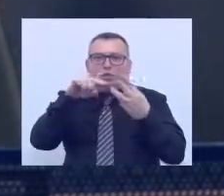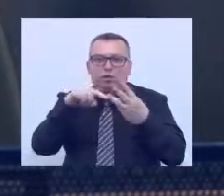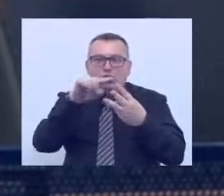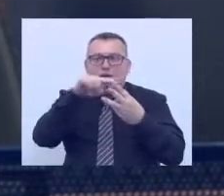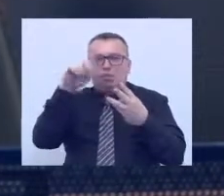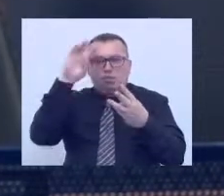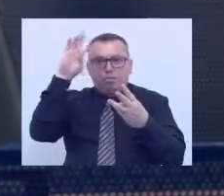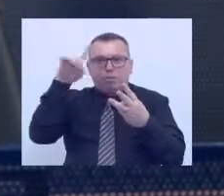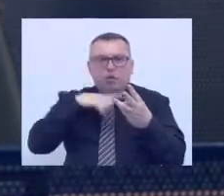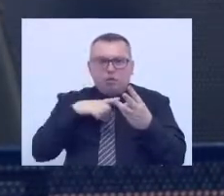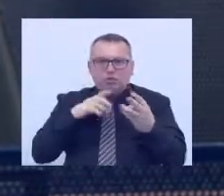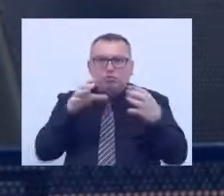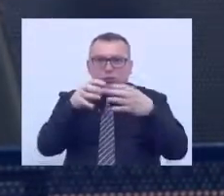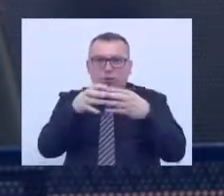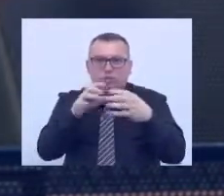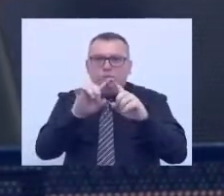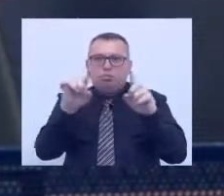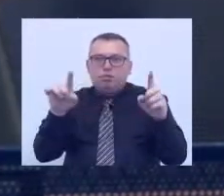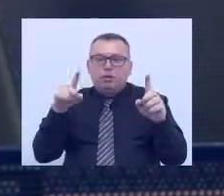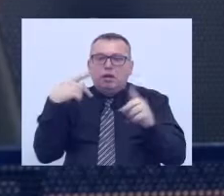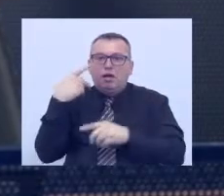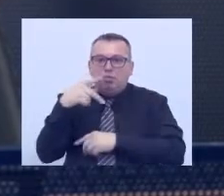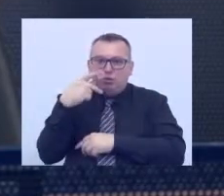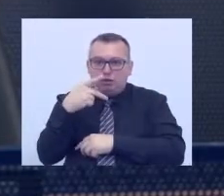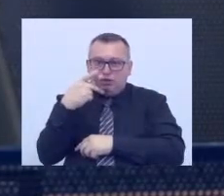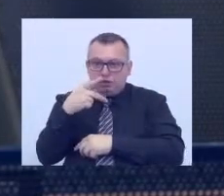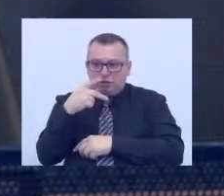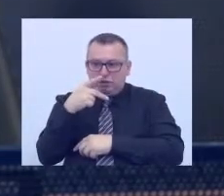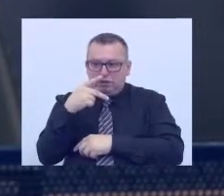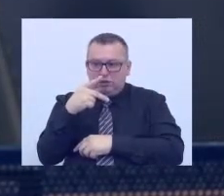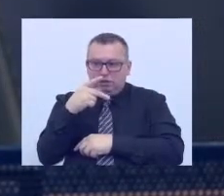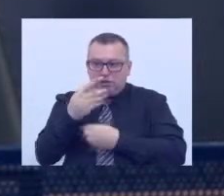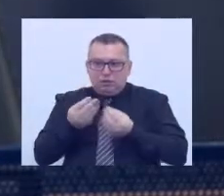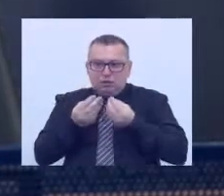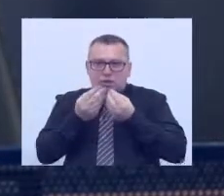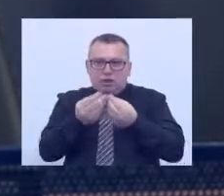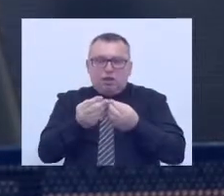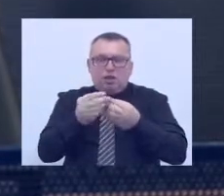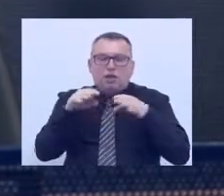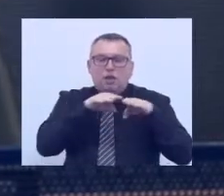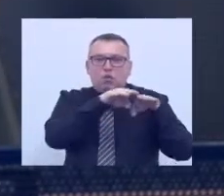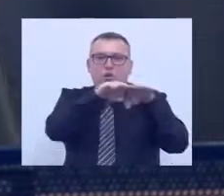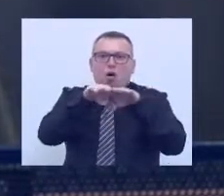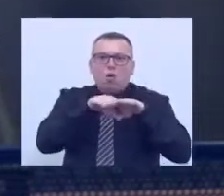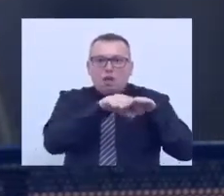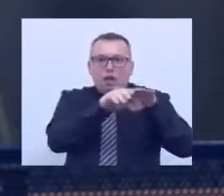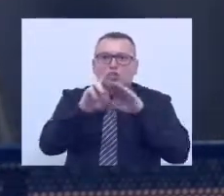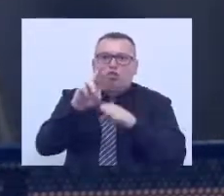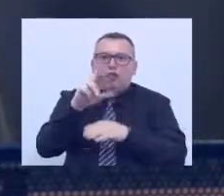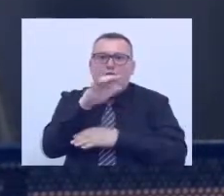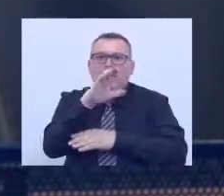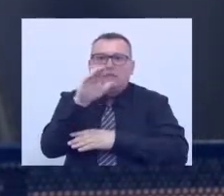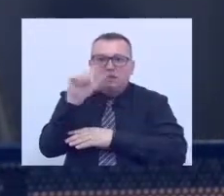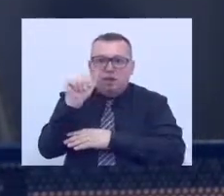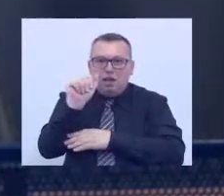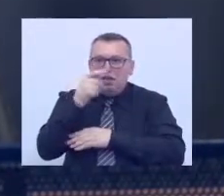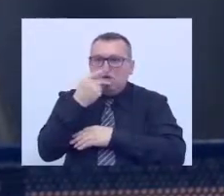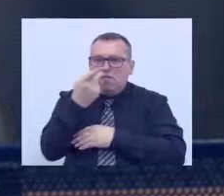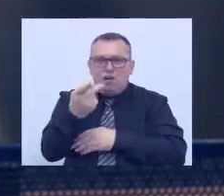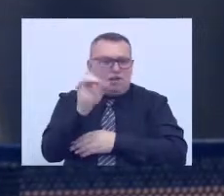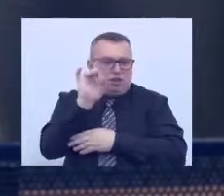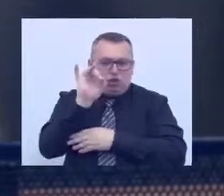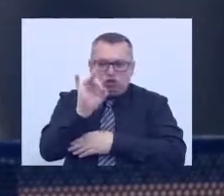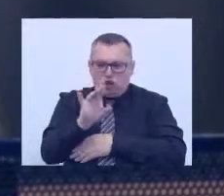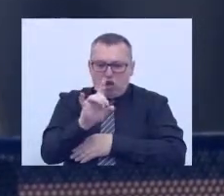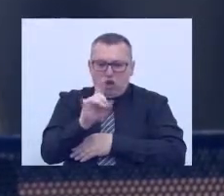temos trabalhado. Mas as políticas de promoção da igualdade racial e de combate ao racismo não dizem respeito apenas a